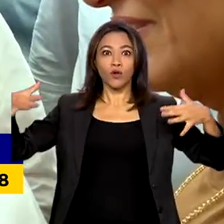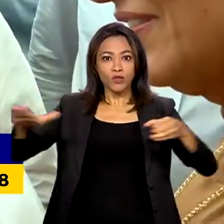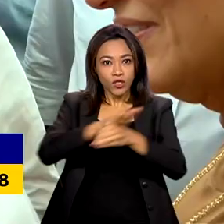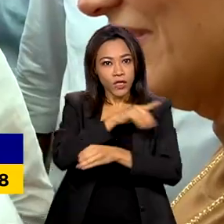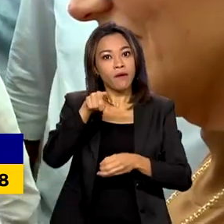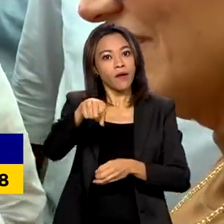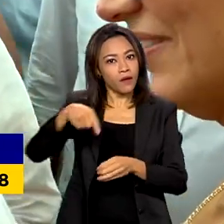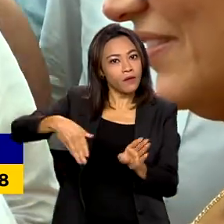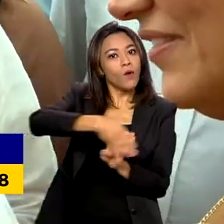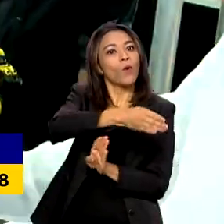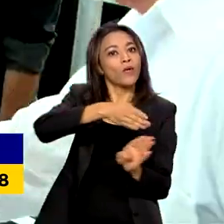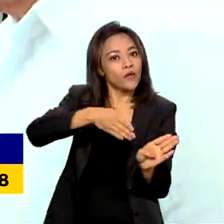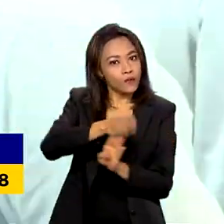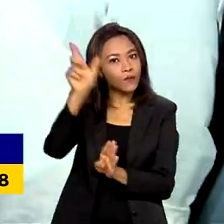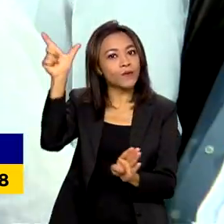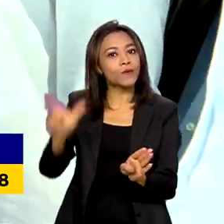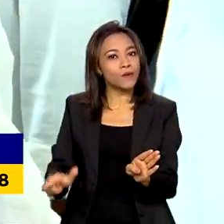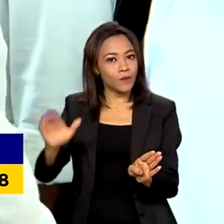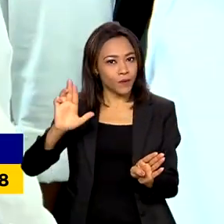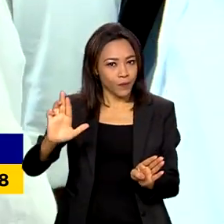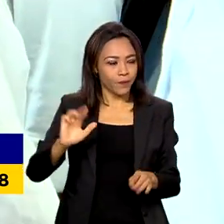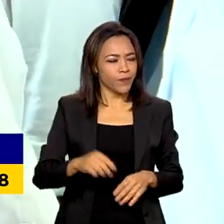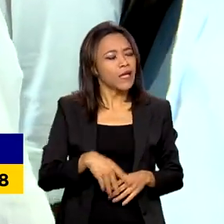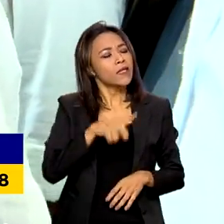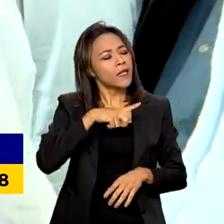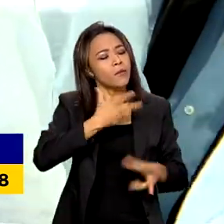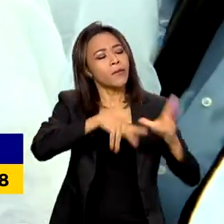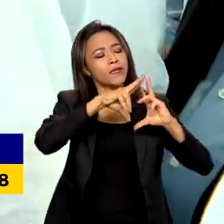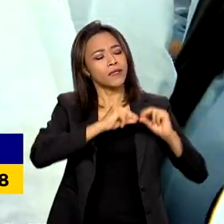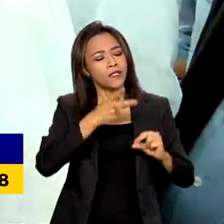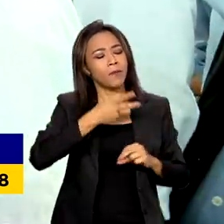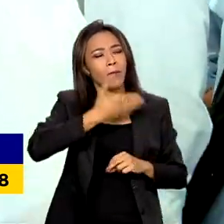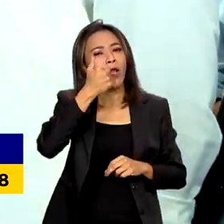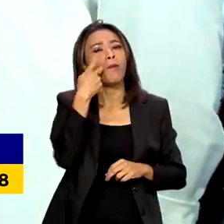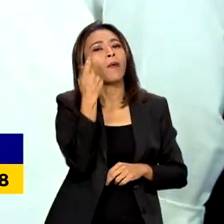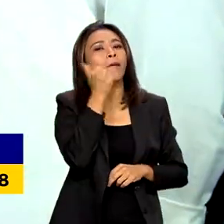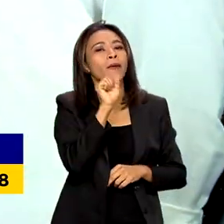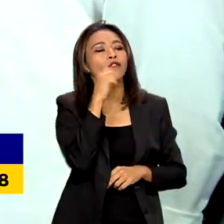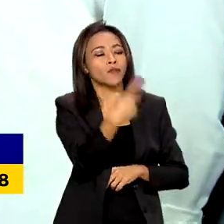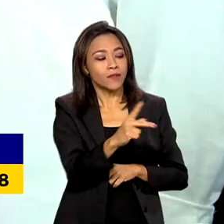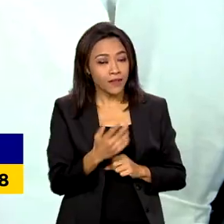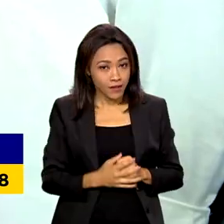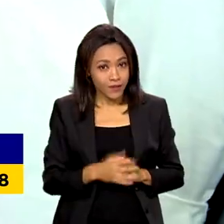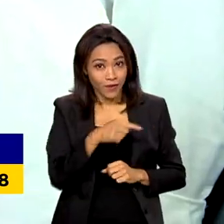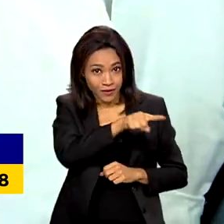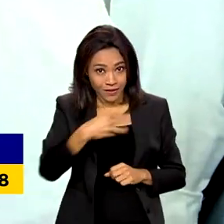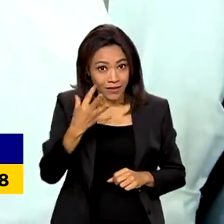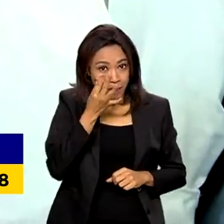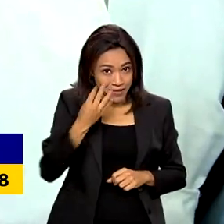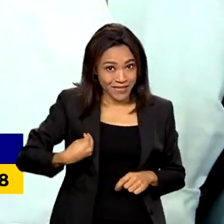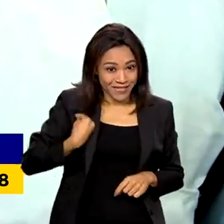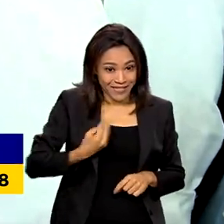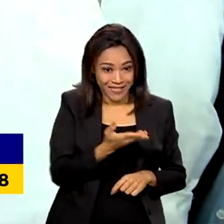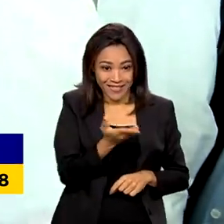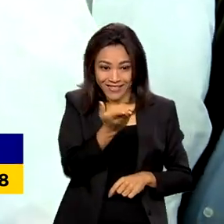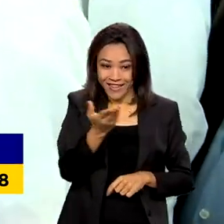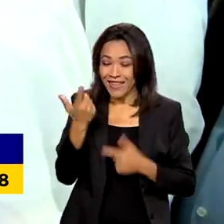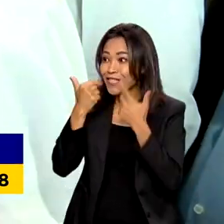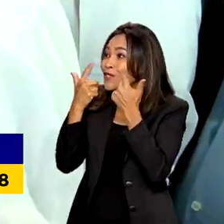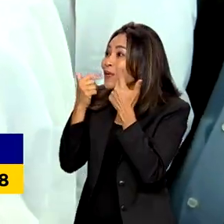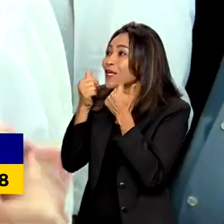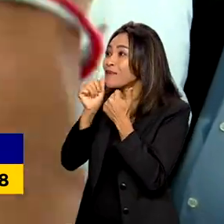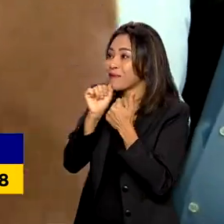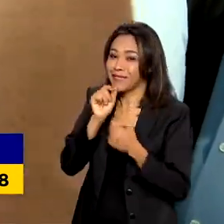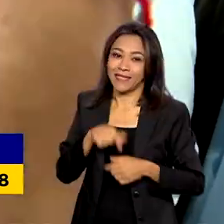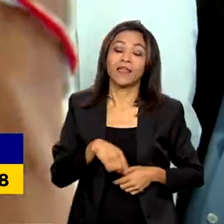às gerações futuras. Tem presente melhor para a mãe de vocês do que vocês estarem aqui? Exatamente, ela está chorando, acredita.